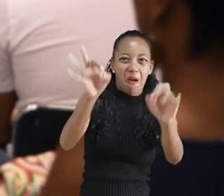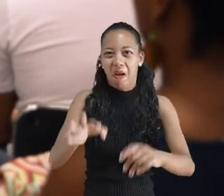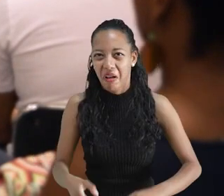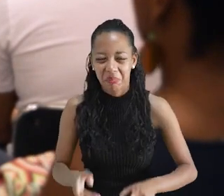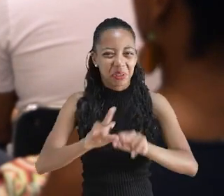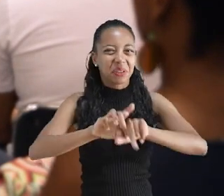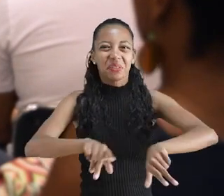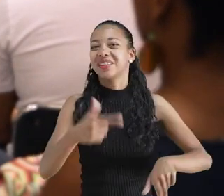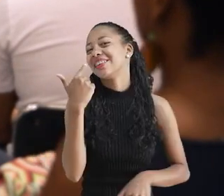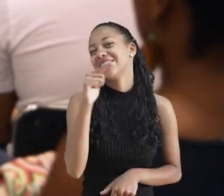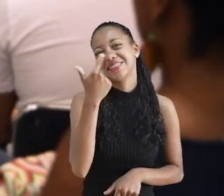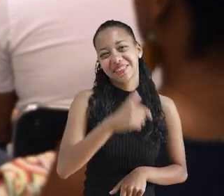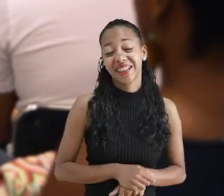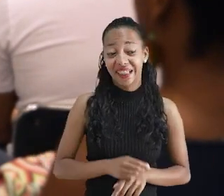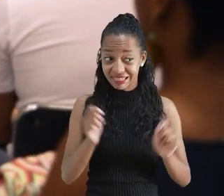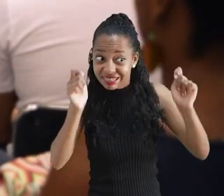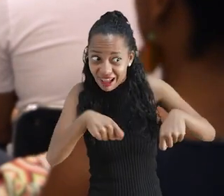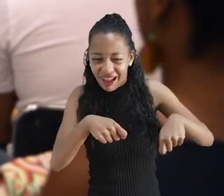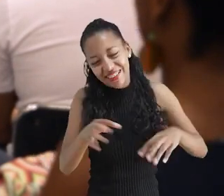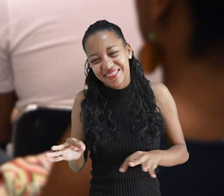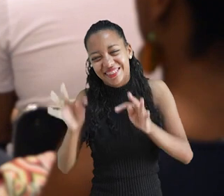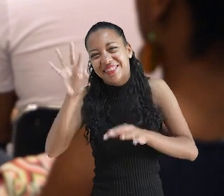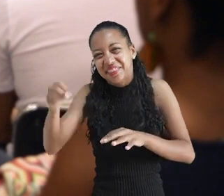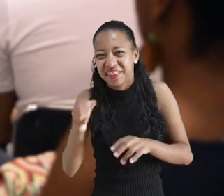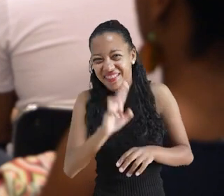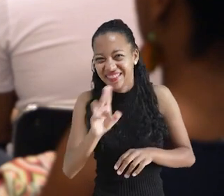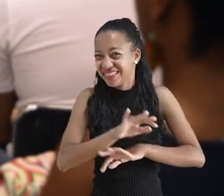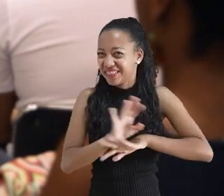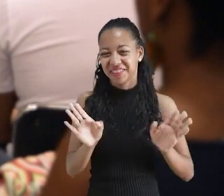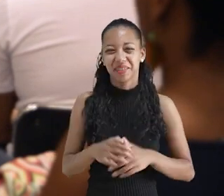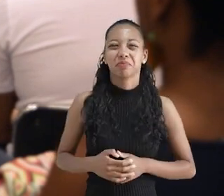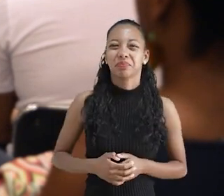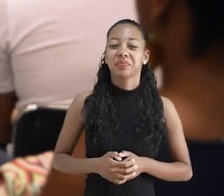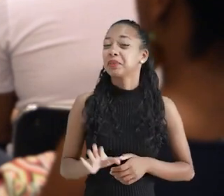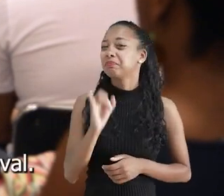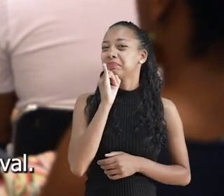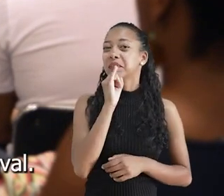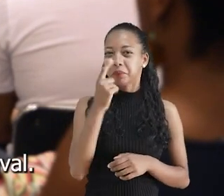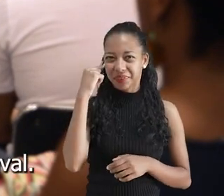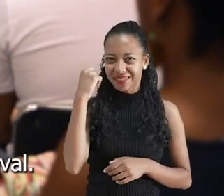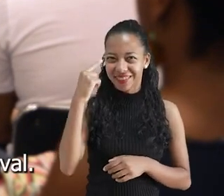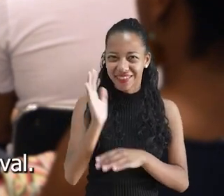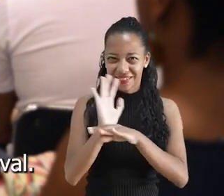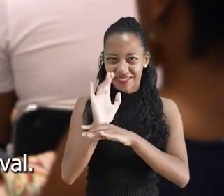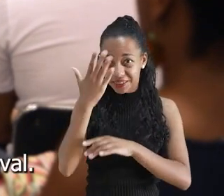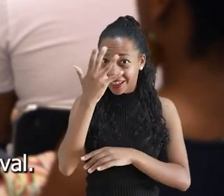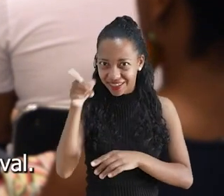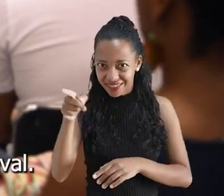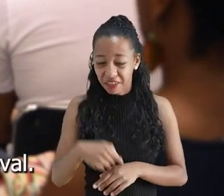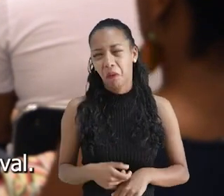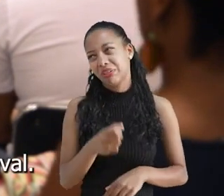né primeiro vídeo lá do carnaval foi com a gente ganhou uma RC Zinha muito bá né cheio de problemas muito